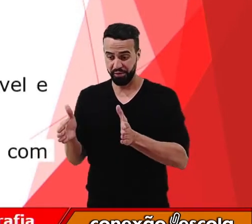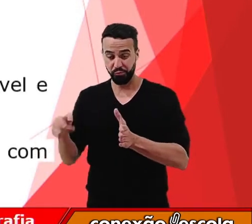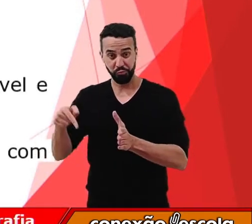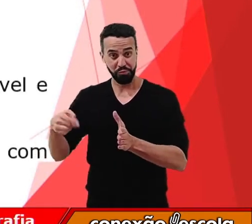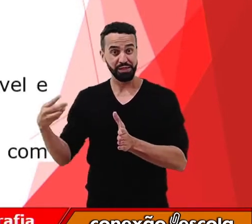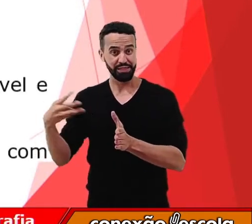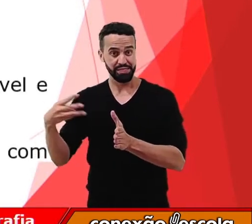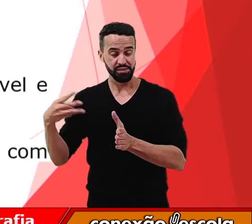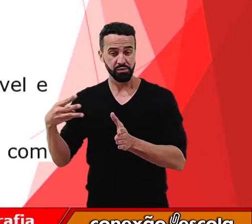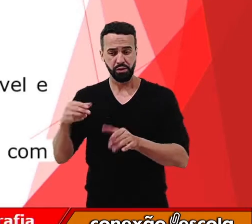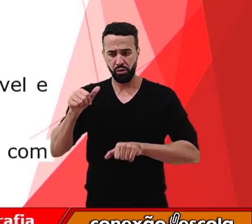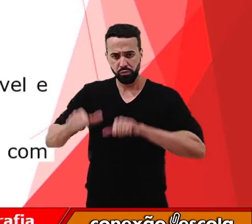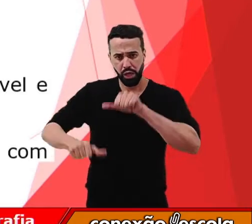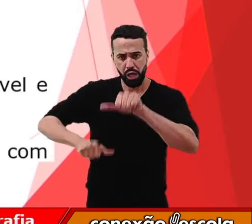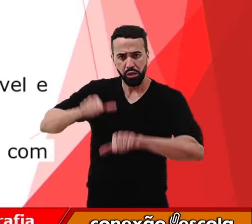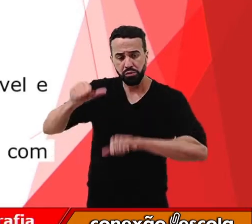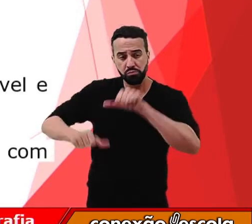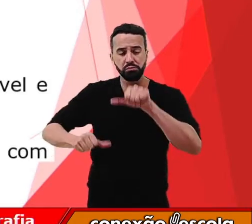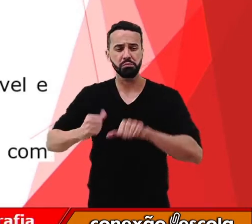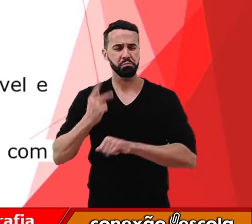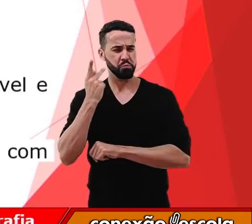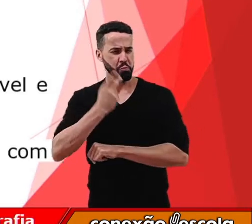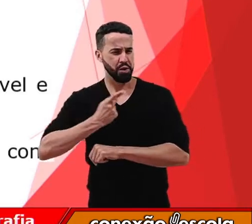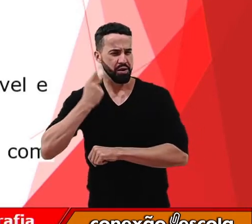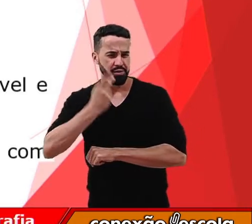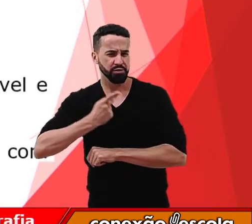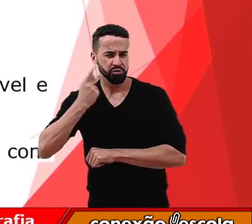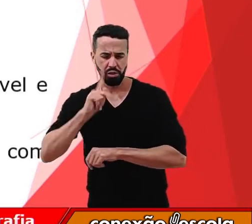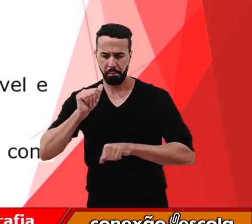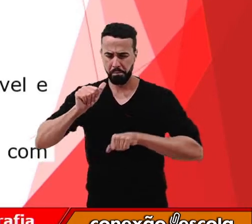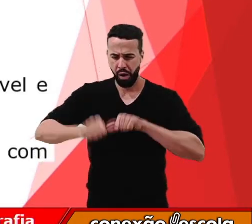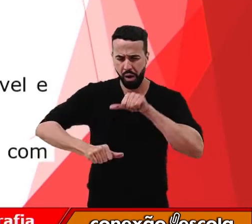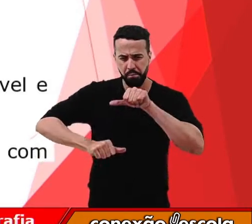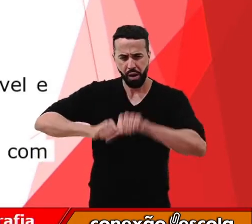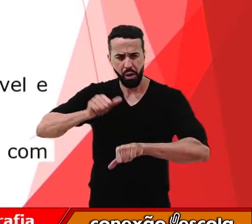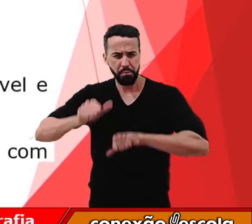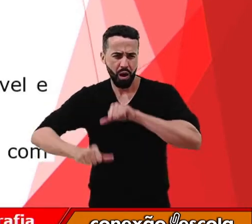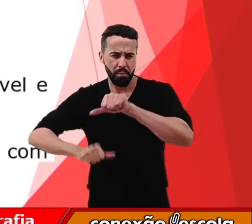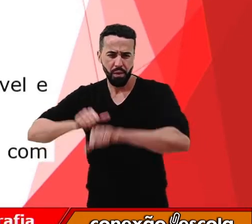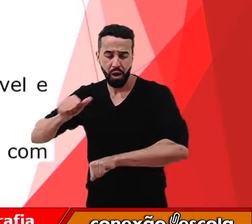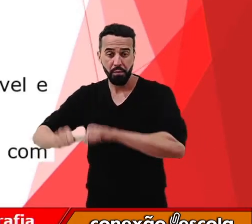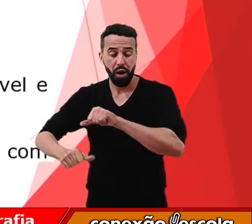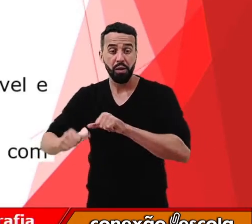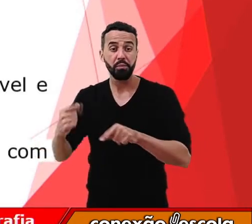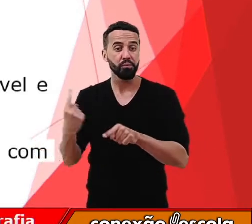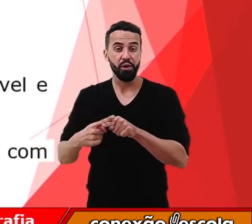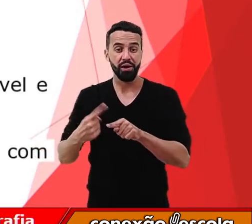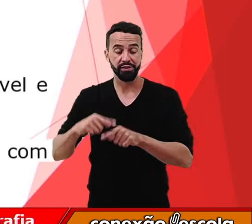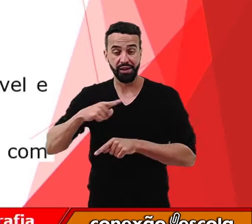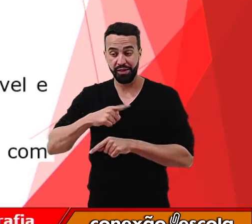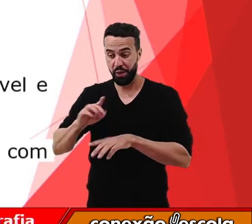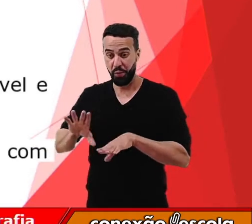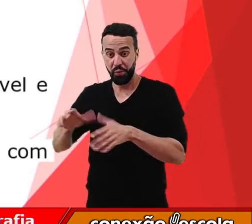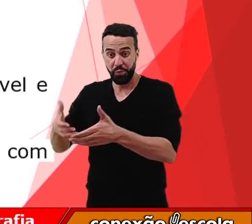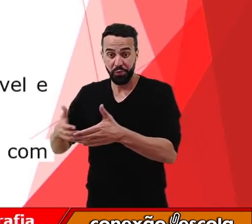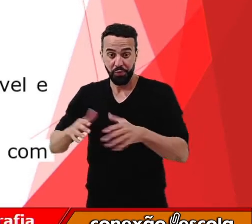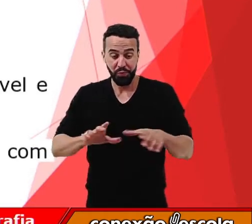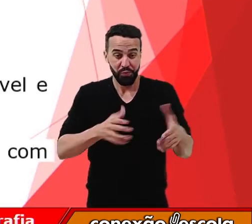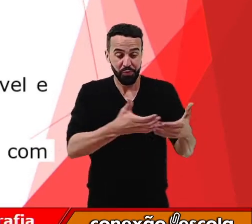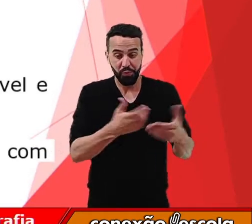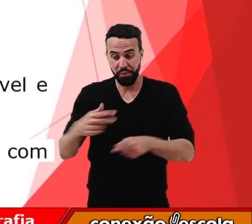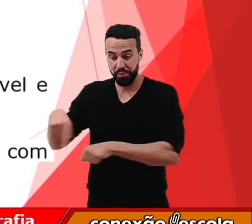grandes alterações políticas, proporcionado pelo conflito entre as duas maiores